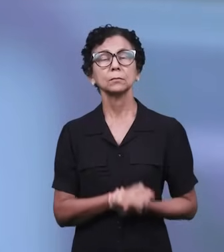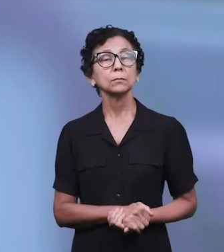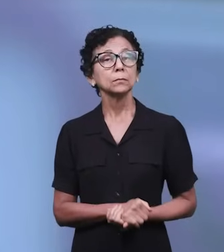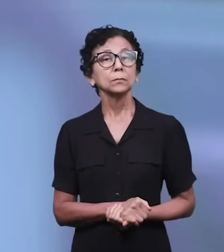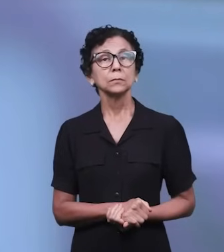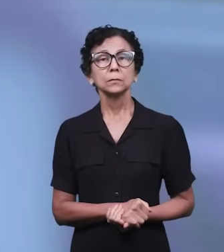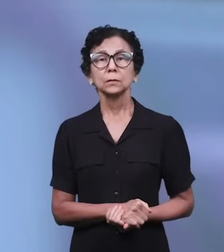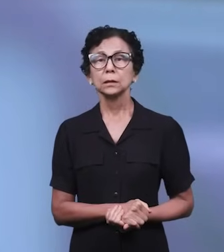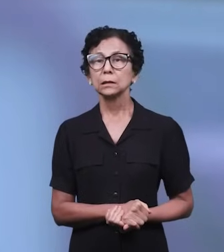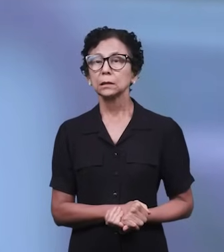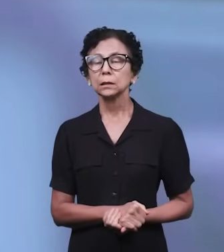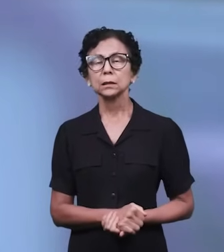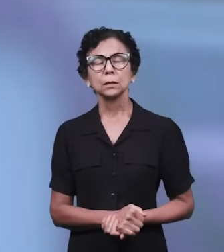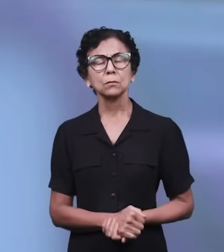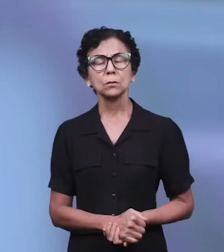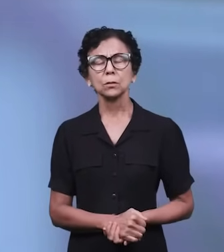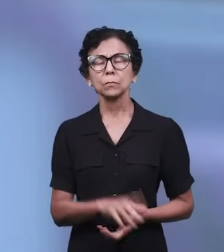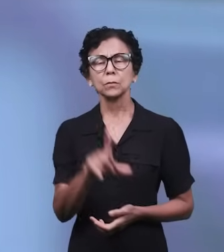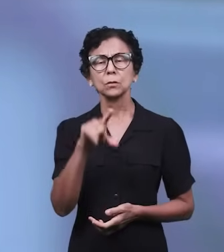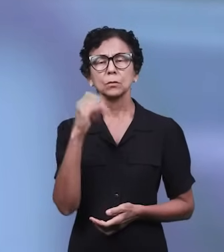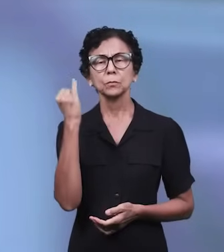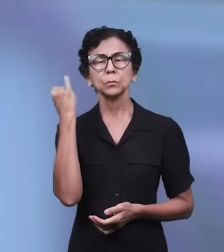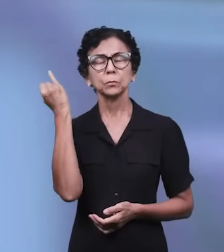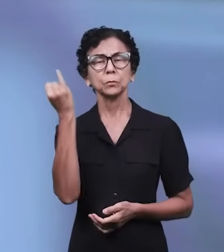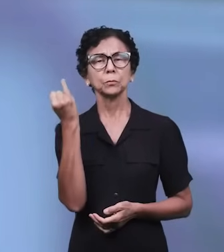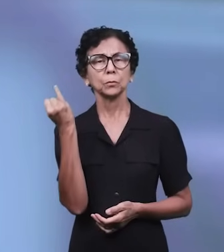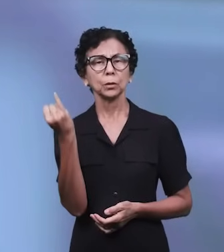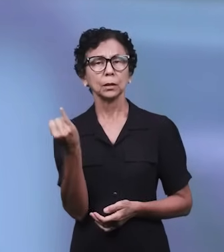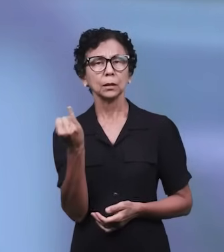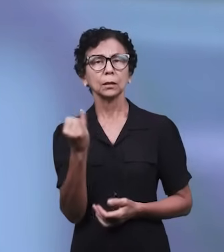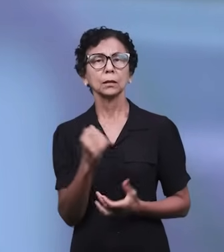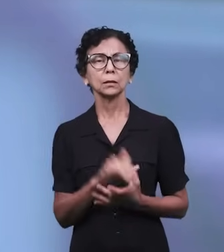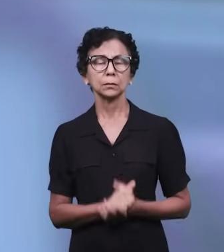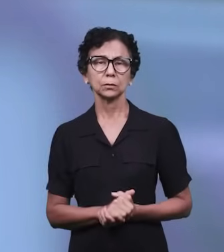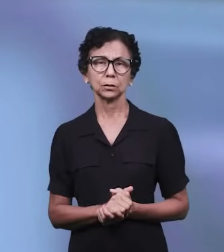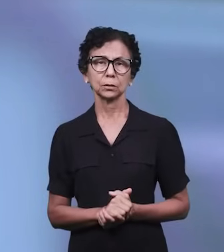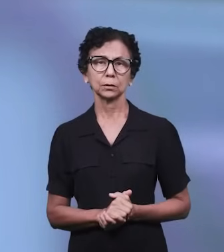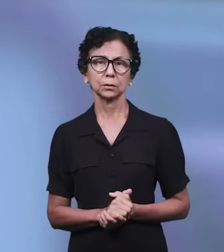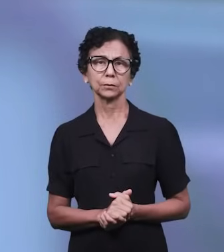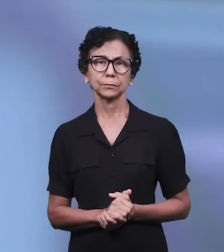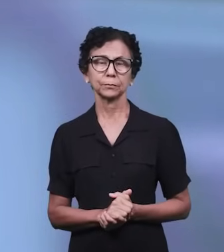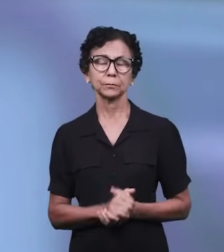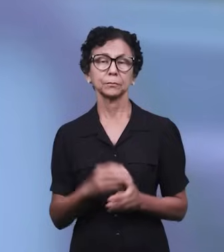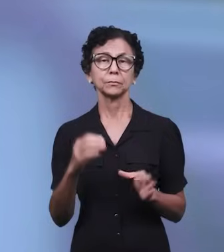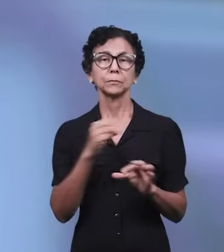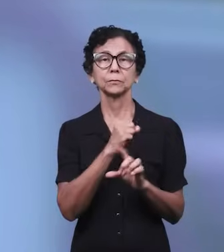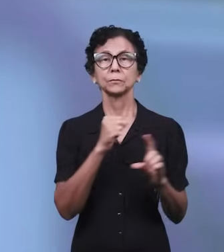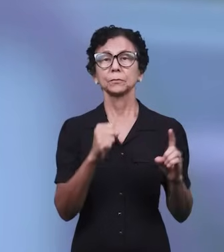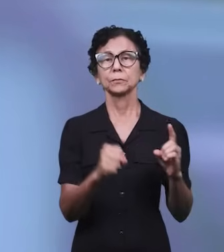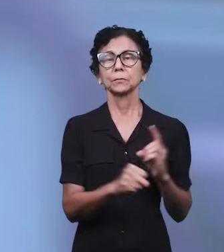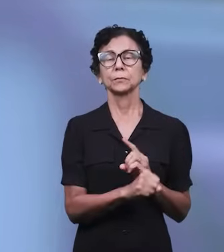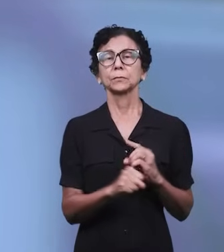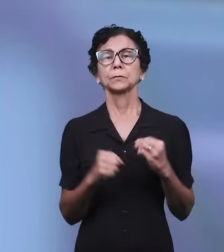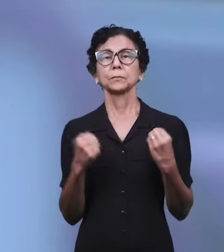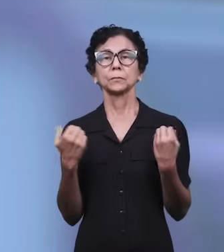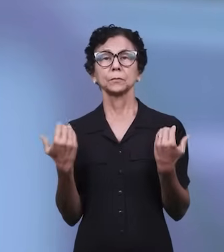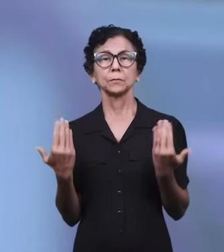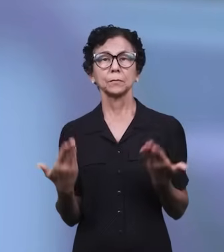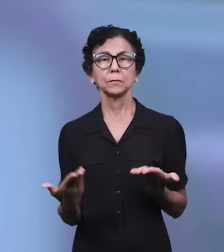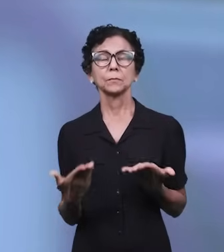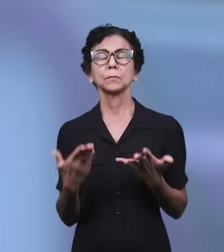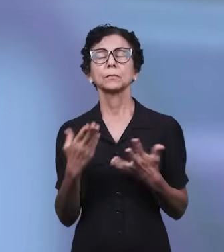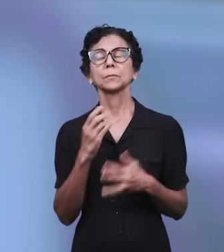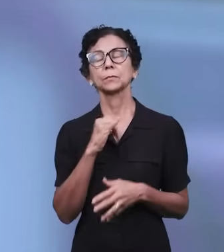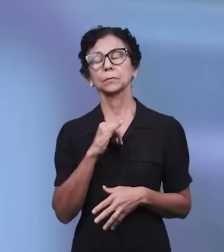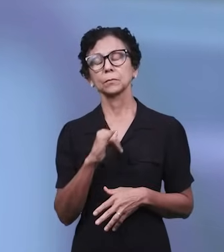decisões muito importantes sobre os rumos da sociedade. Por isso nós estamos aqui ressaltando a importância de